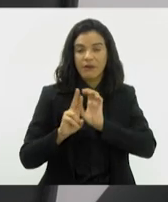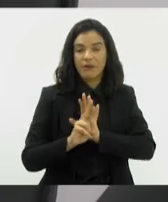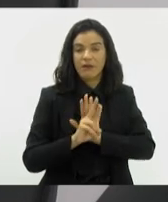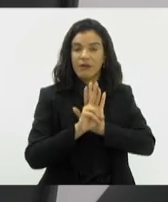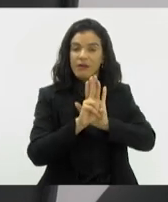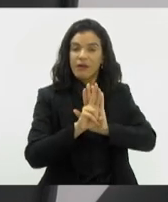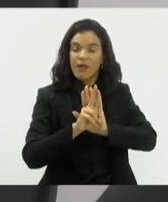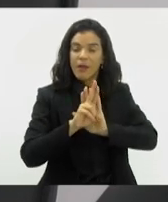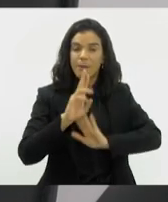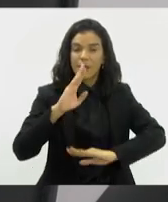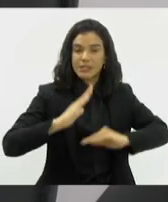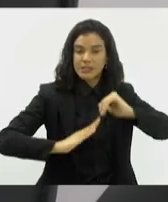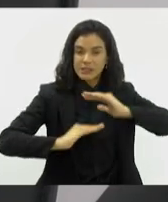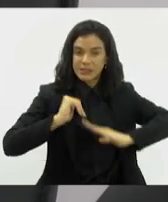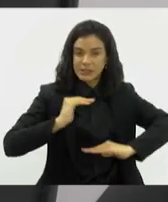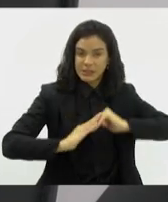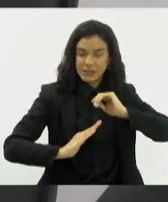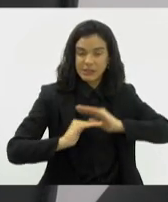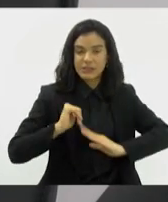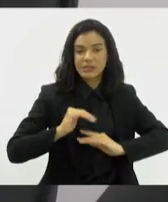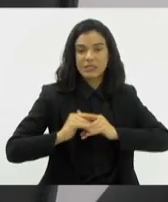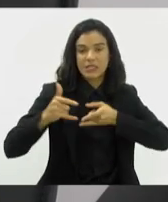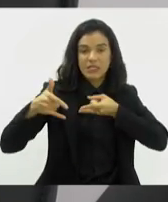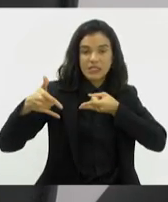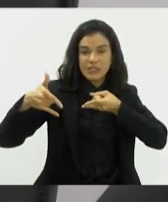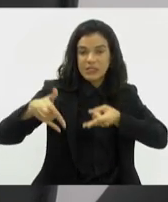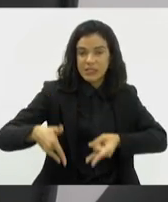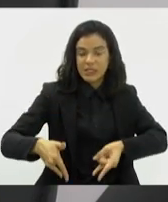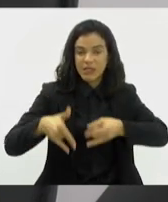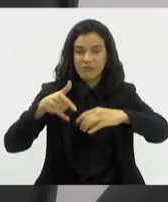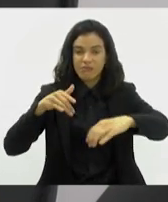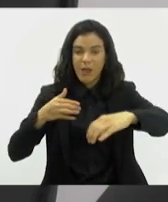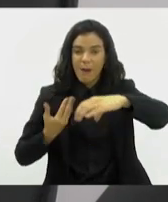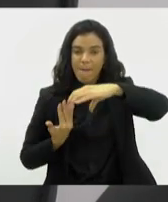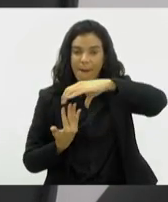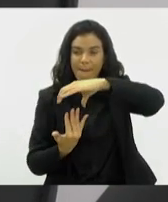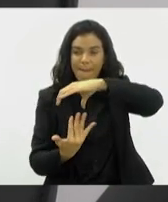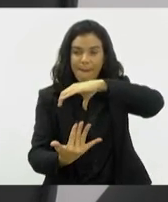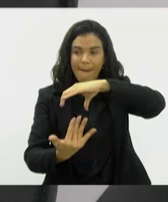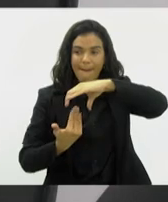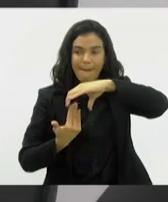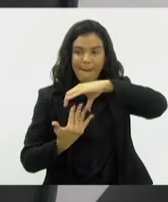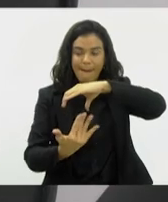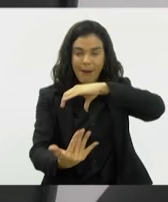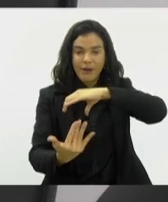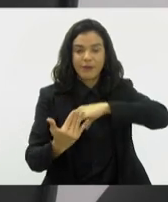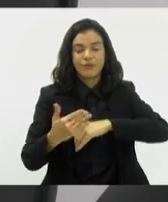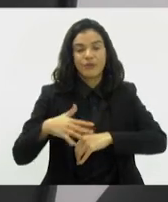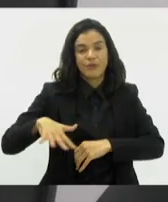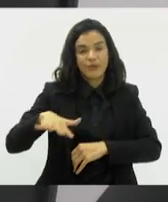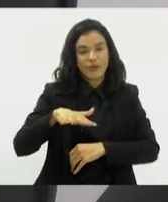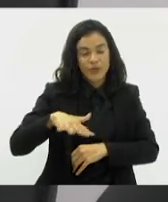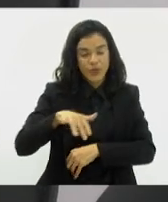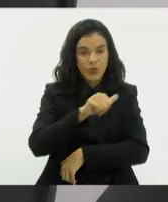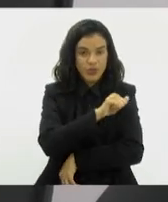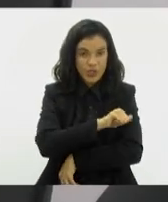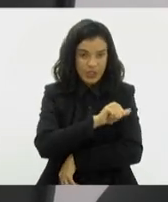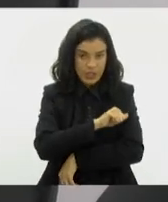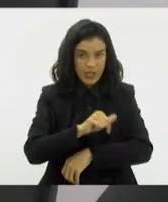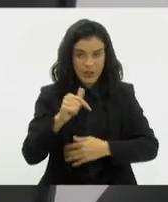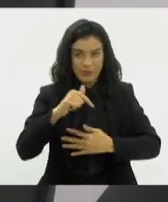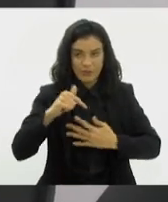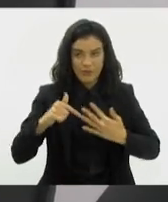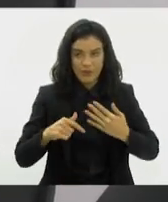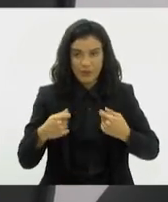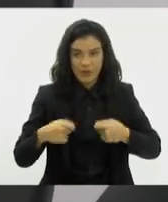representantes técnicos em cemitérios e crematórios de animais no âmbito do Estado do Rio de Janeiro e das outras